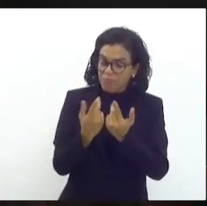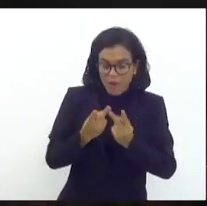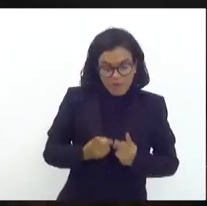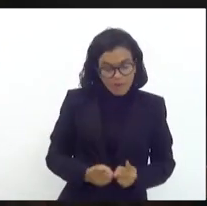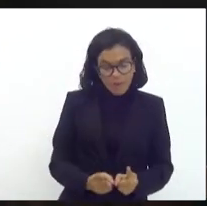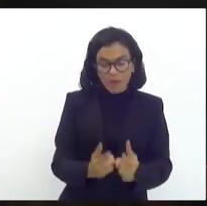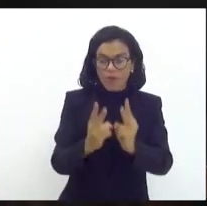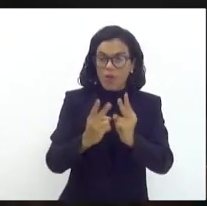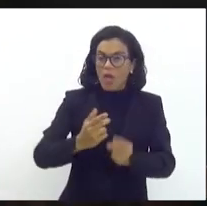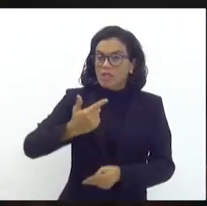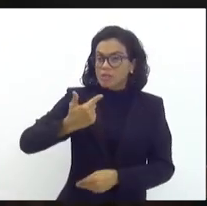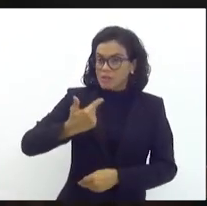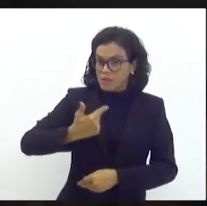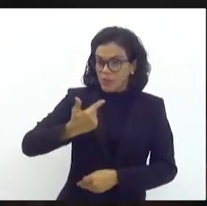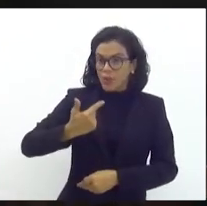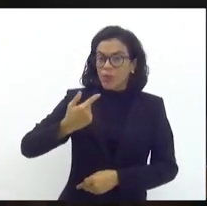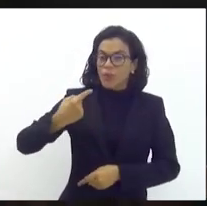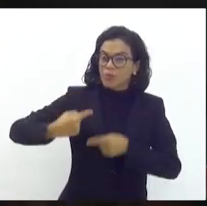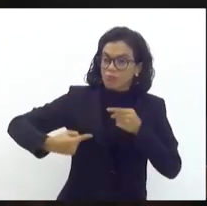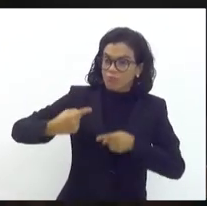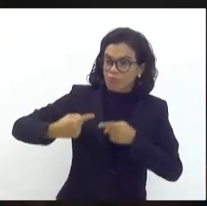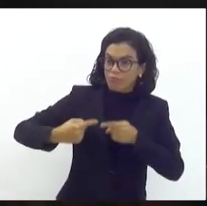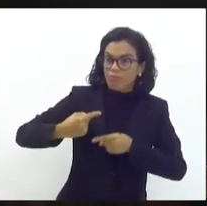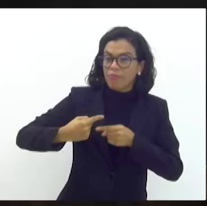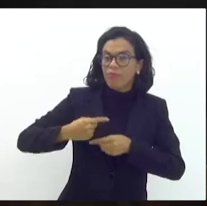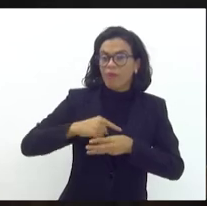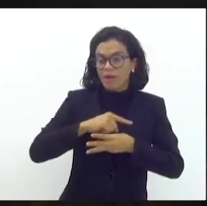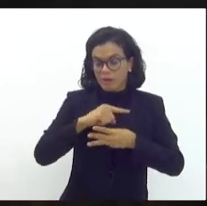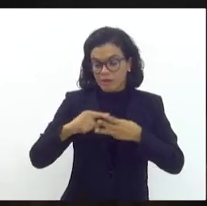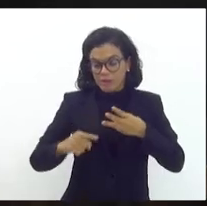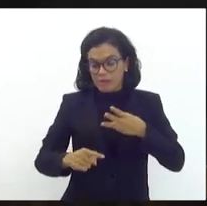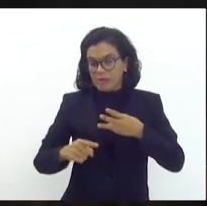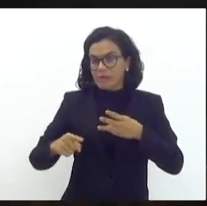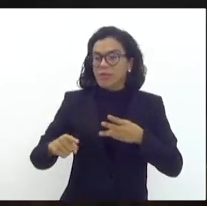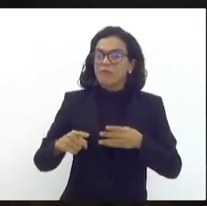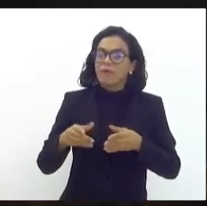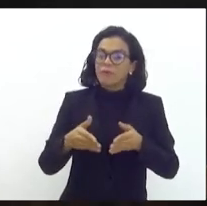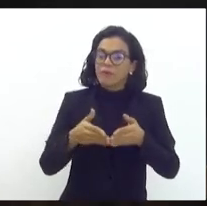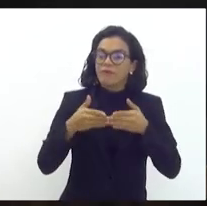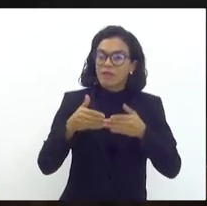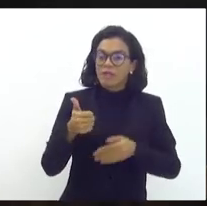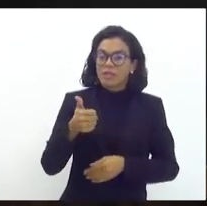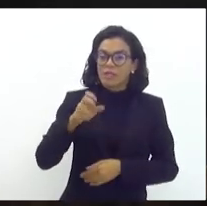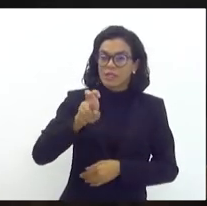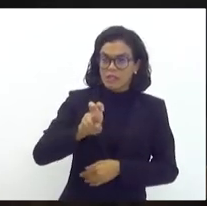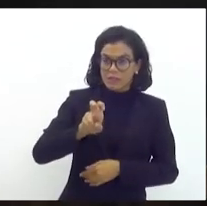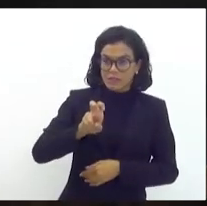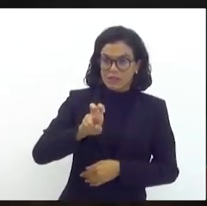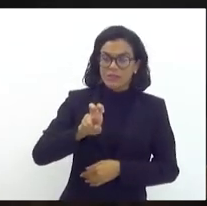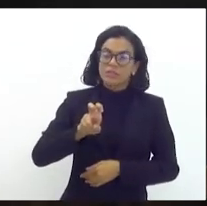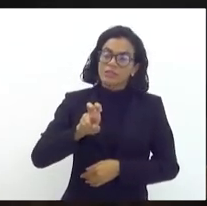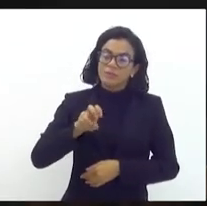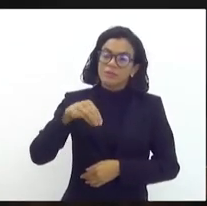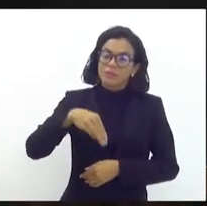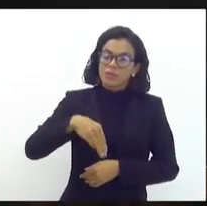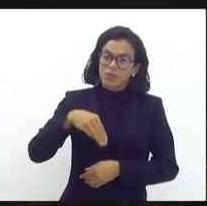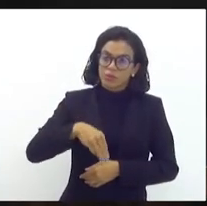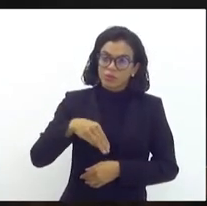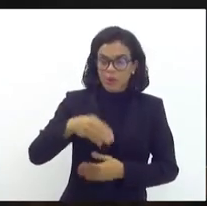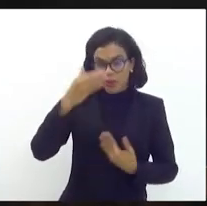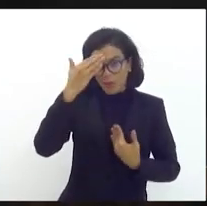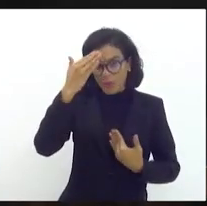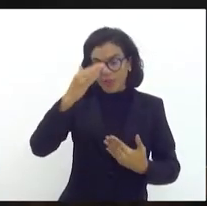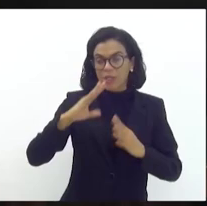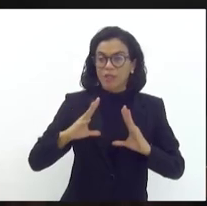o segundo painel vai ser aglutinado com o terceiro e a gente vai fazer um breve intervalo de 15 minutos tem um lanche servido e a gente vai voltar pra mesa novamente obrigado